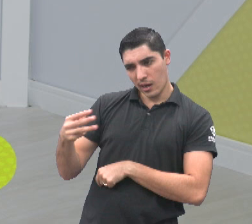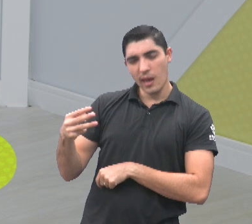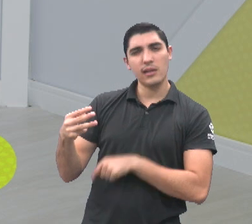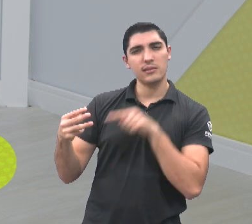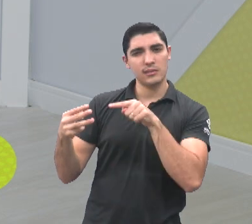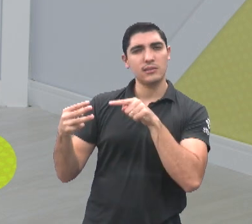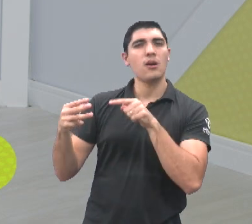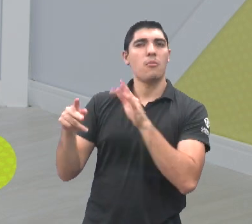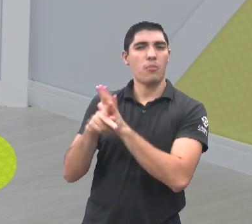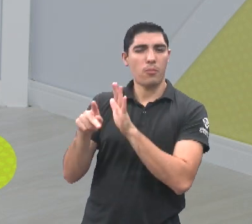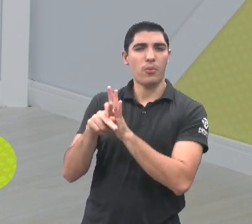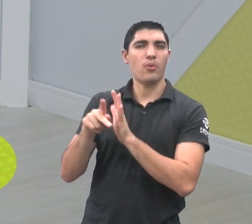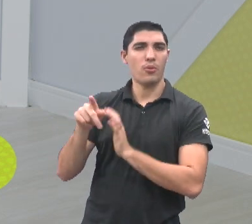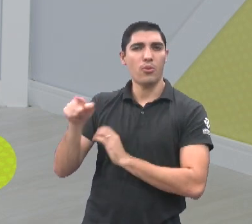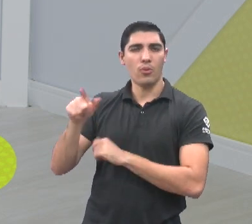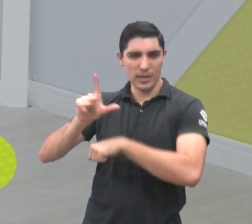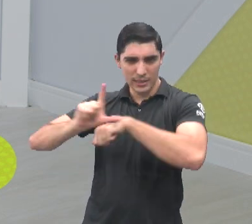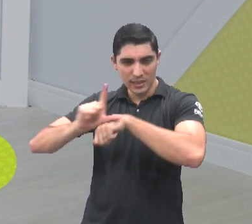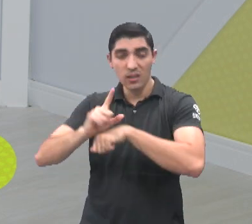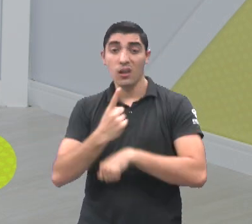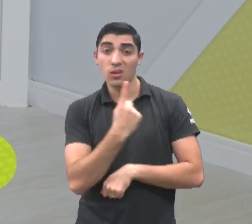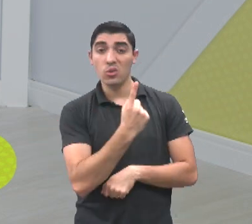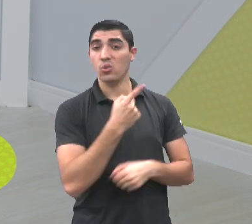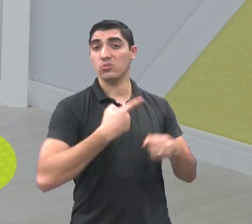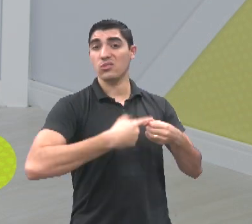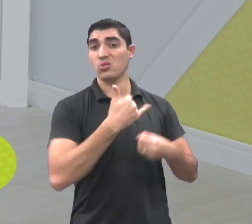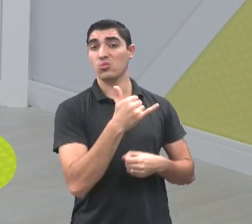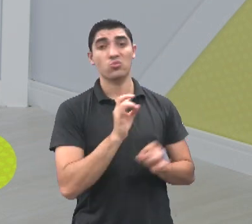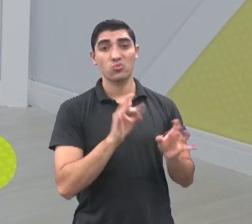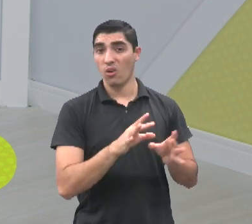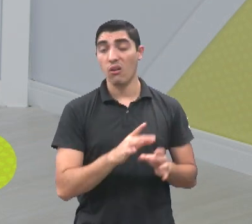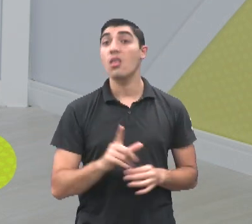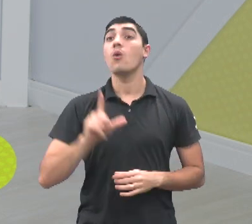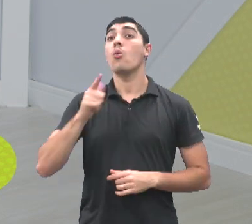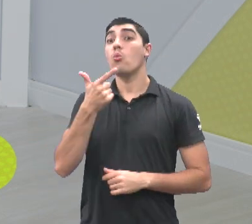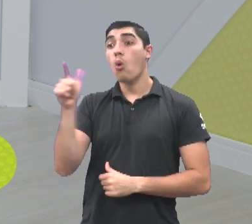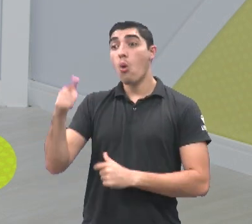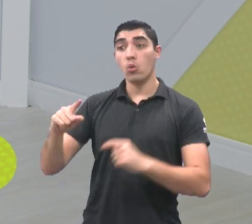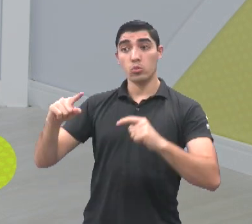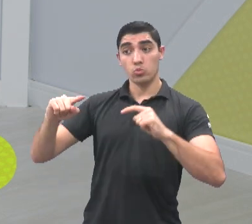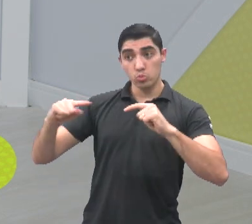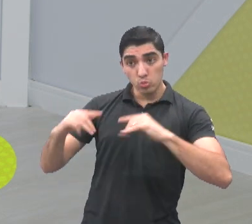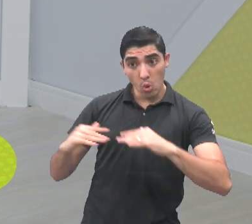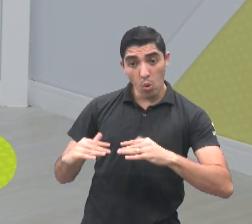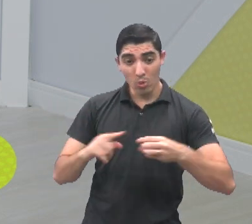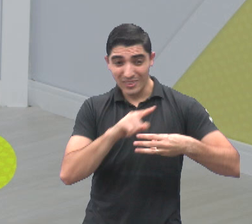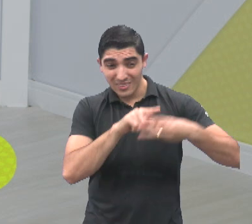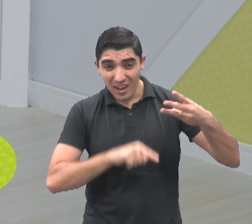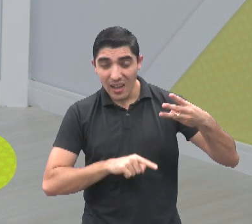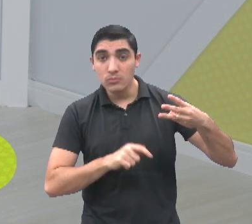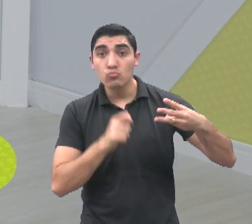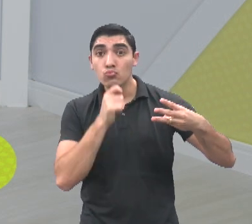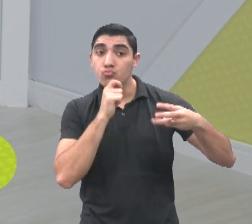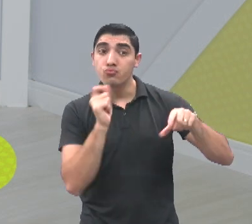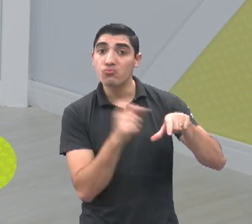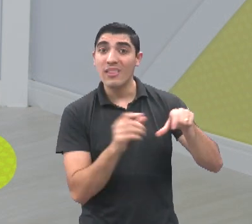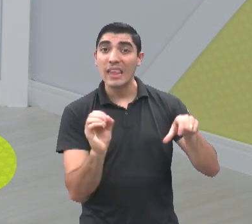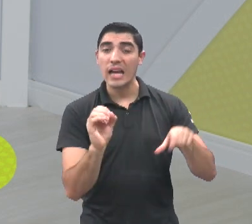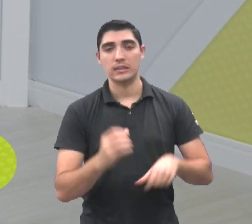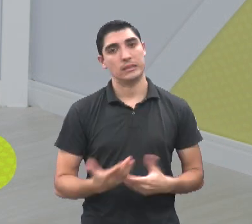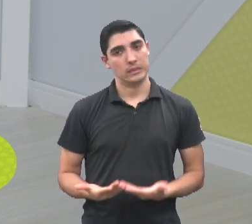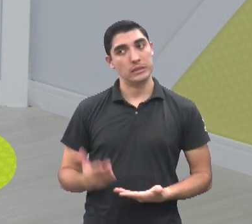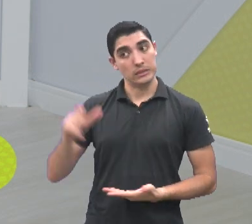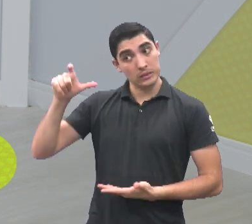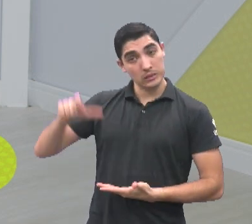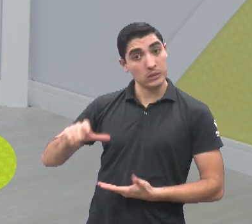5 passou sem nada, né? Então é um fato aí ao Paulo Roberto ter que tentar